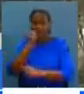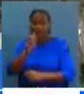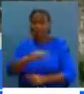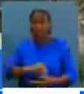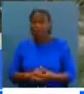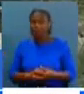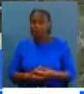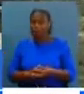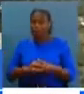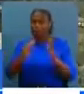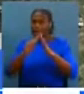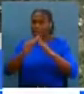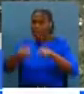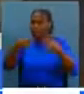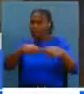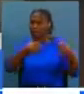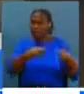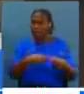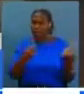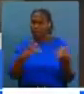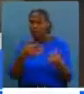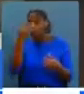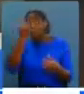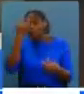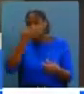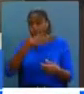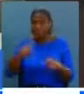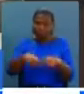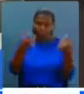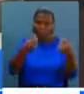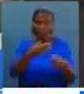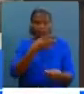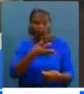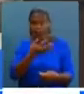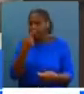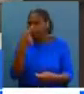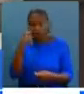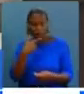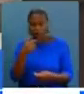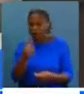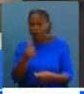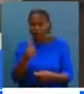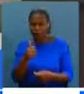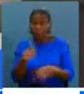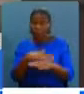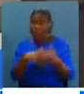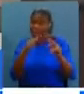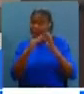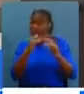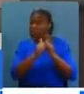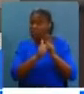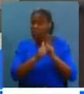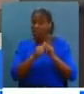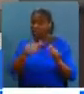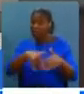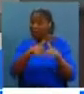telefone de demolições quase todo dia, sobretudo de barracas. Não se fala pessoas, mas que vale a pena bem fazer barracas na praia para não demolir logo no